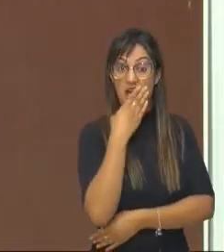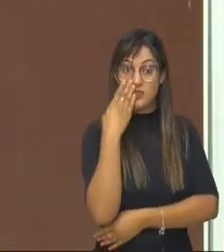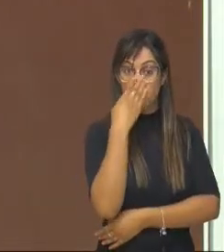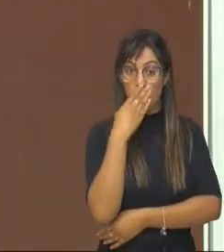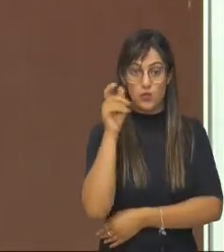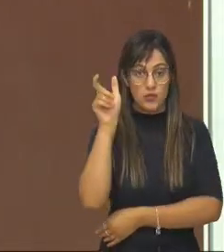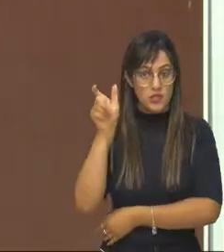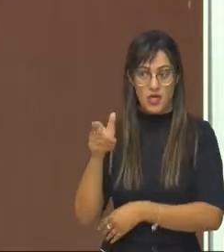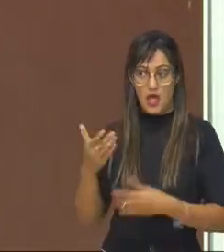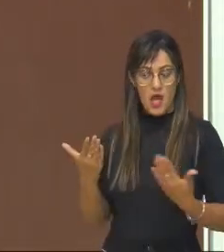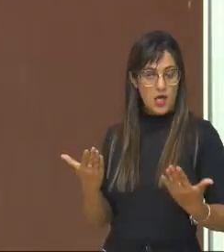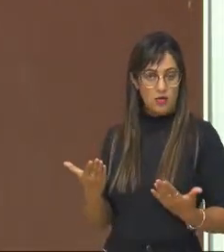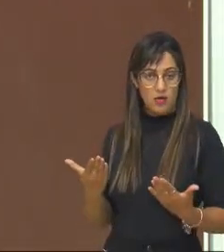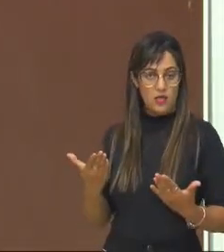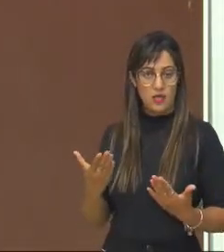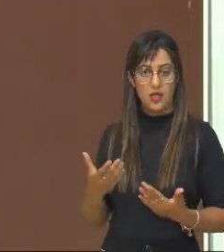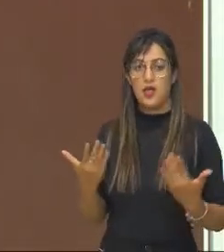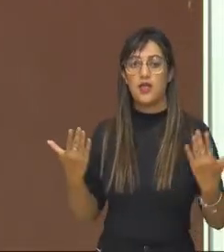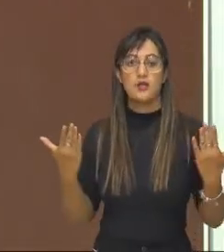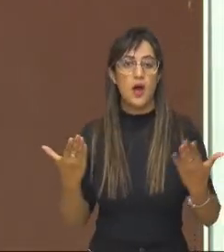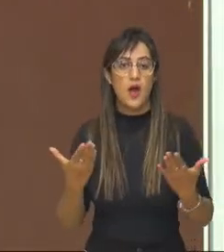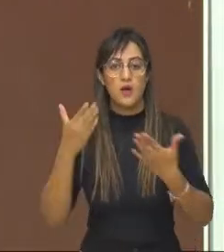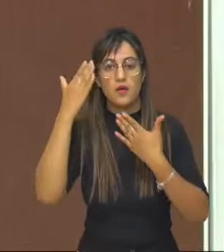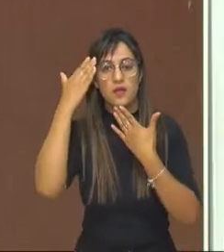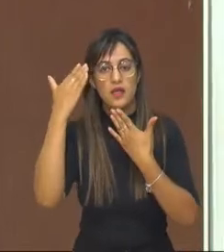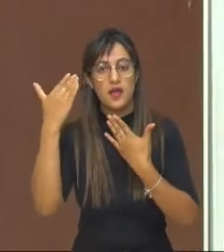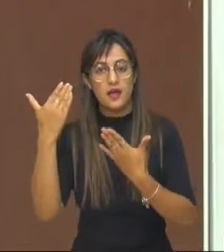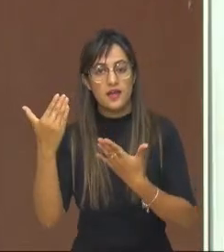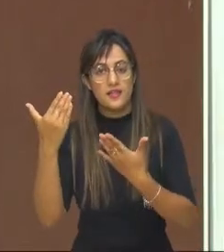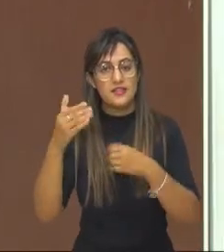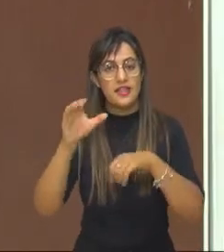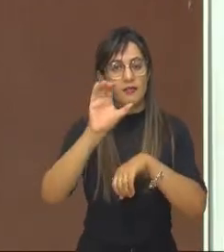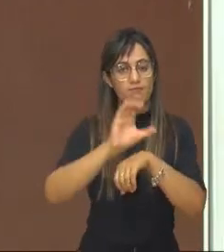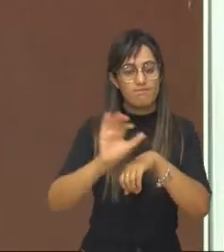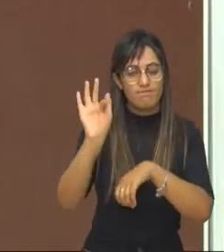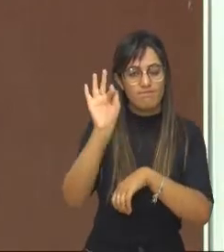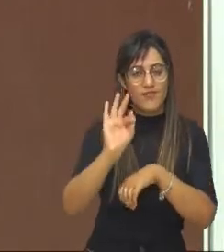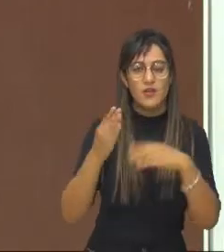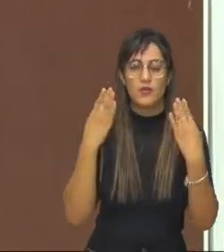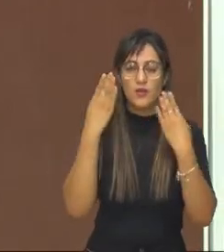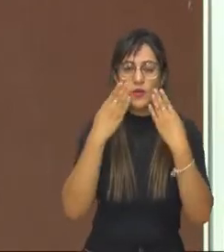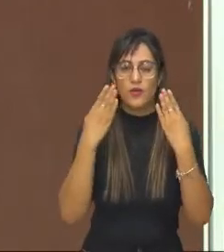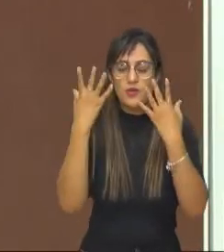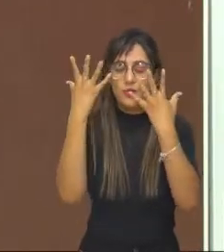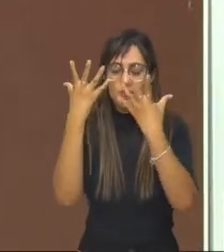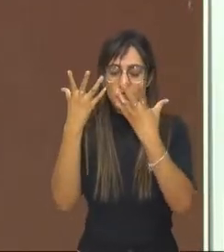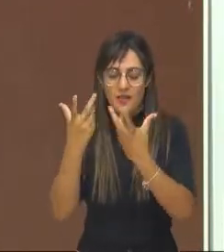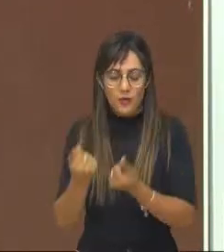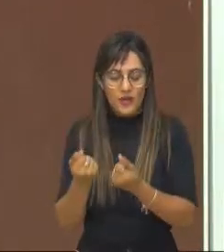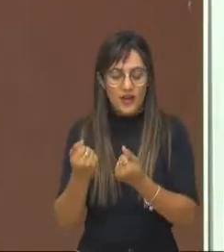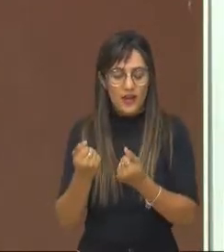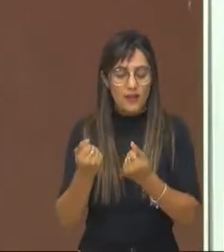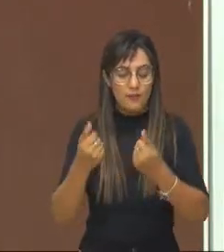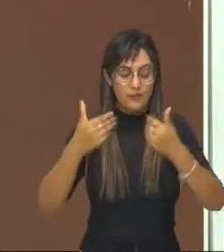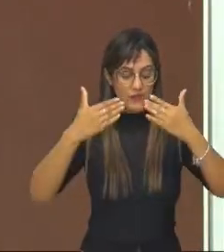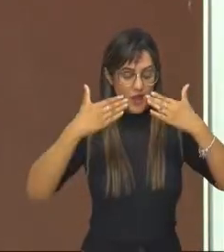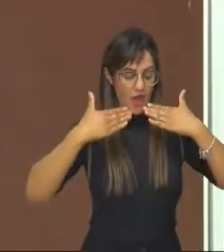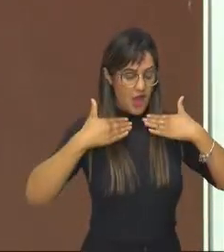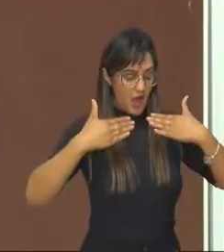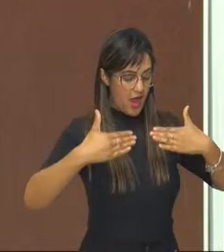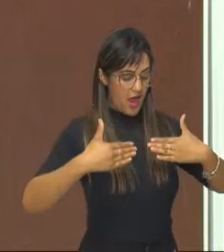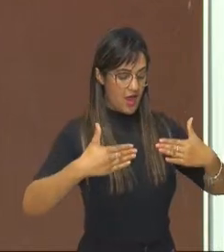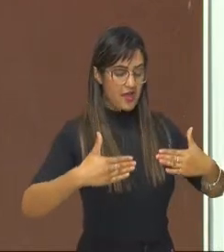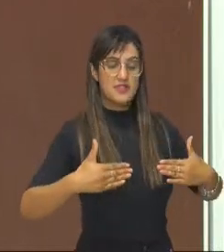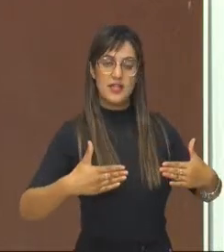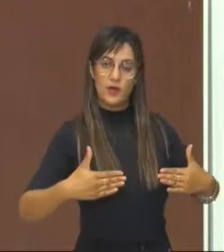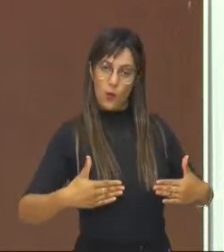Conselho Federal de Psicologia por nos acolher, porque a estética é tudo. Esse corpo, quando a gente fala assim, quando o Céu diz, eu me